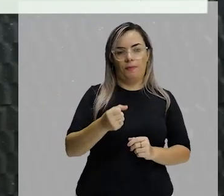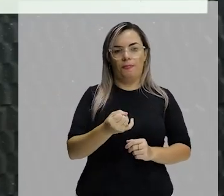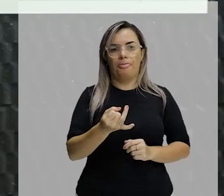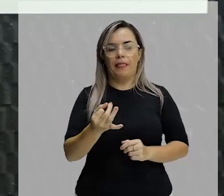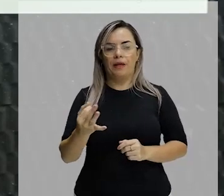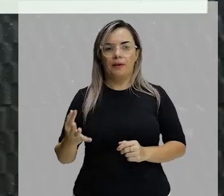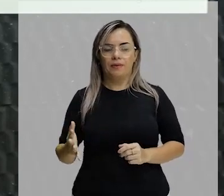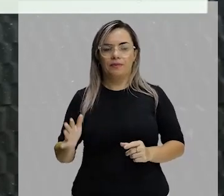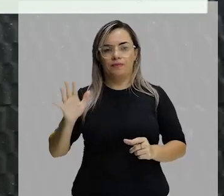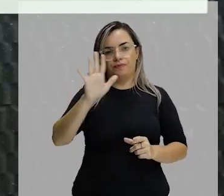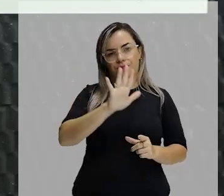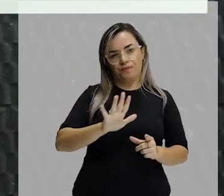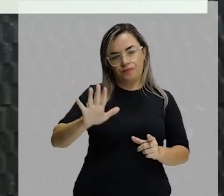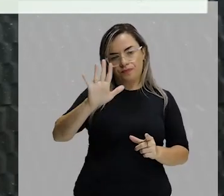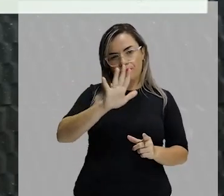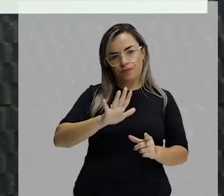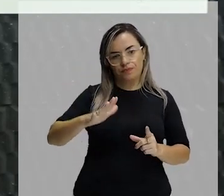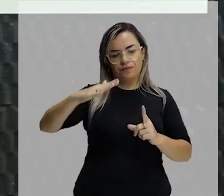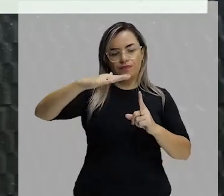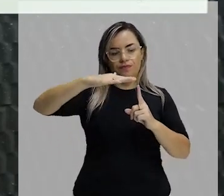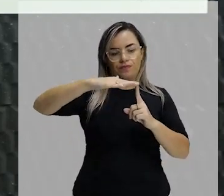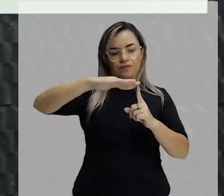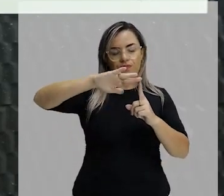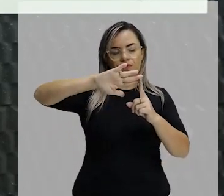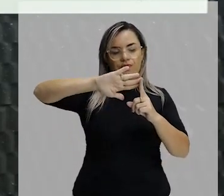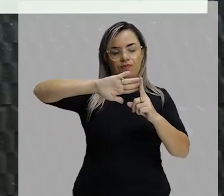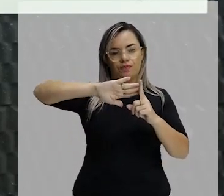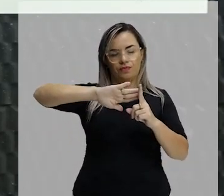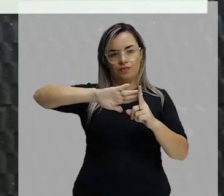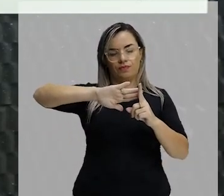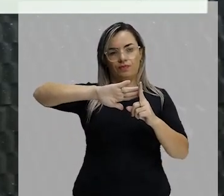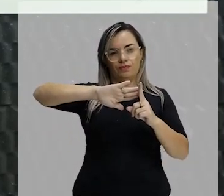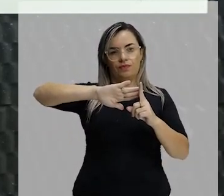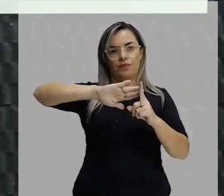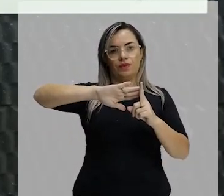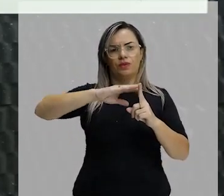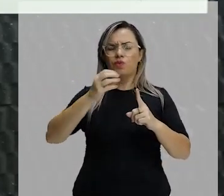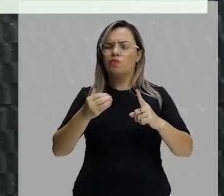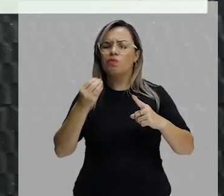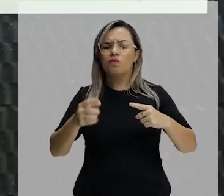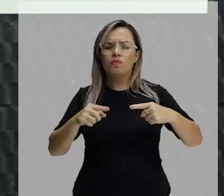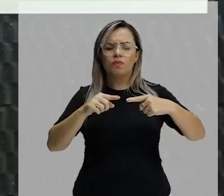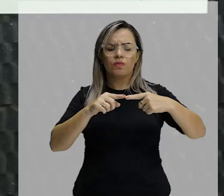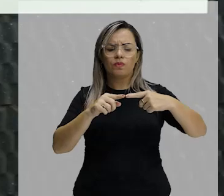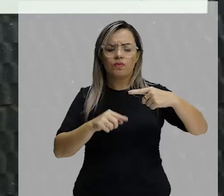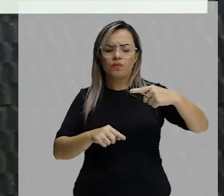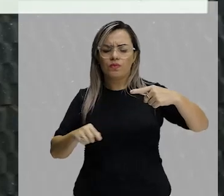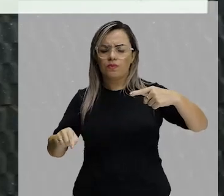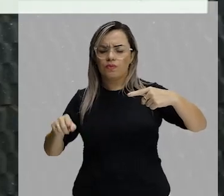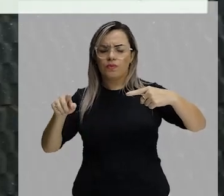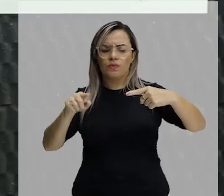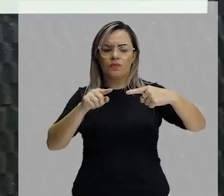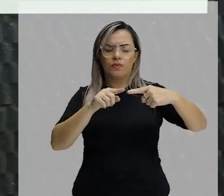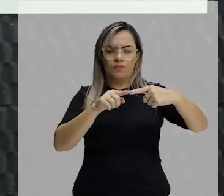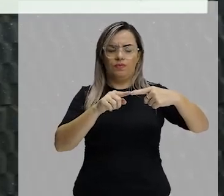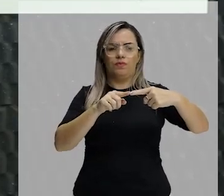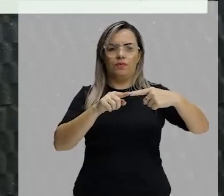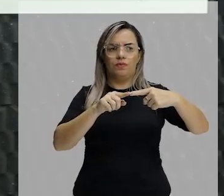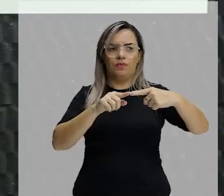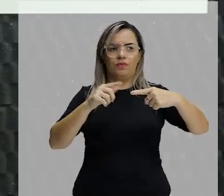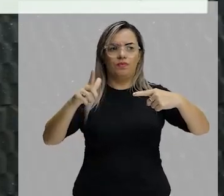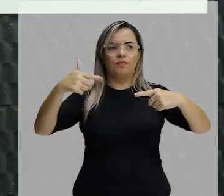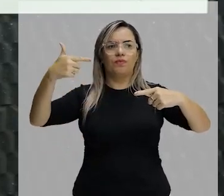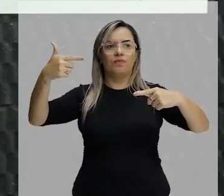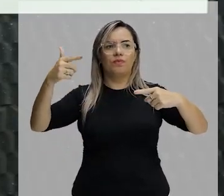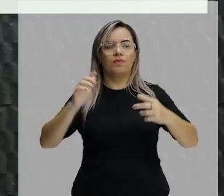a área de cada face dessa aí, como é que se calcula mesmo a área de um quadrado? Pega o seu lado e eleva ao quadrado. Então, se eu